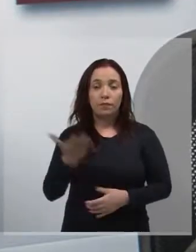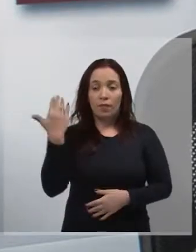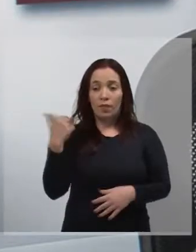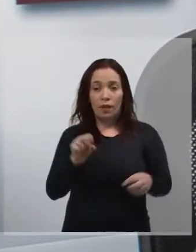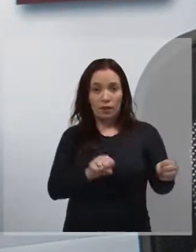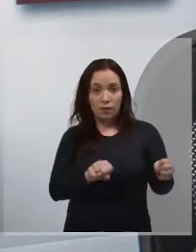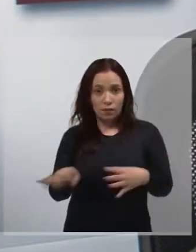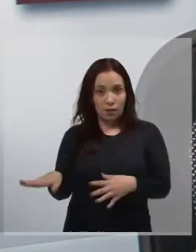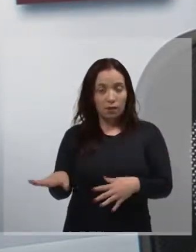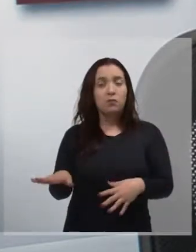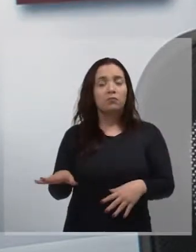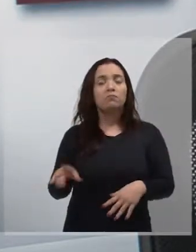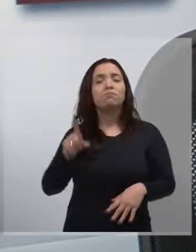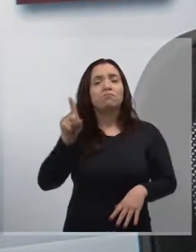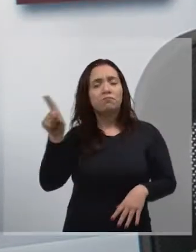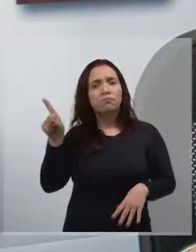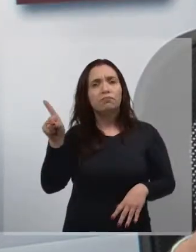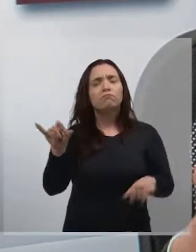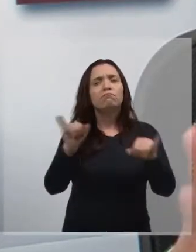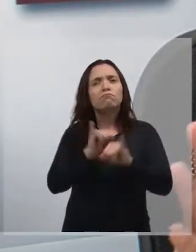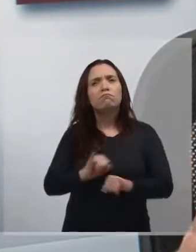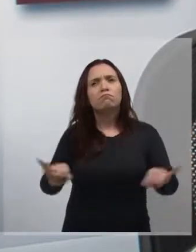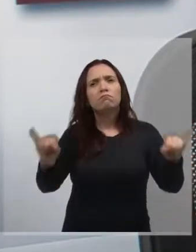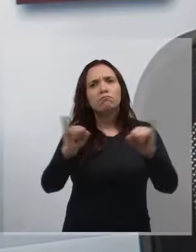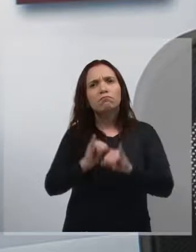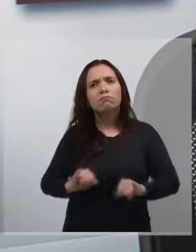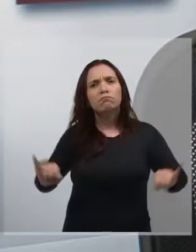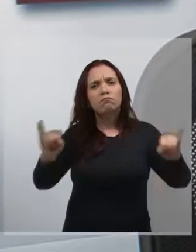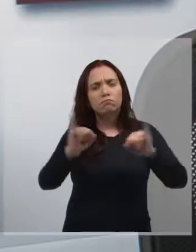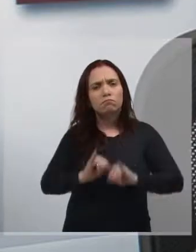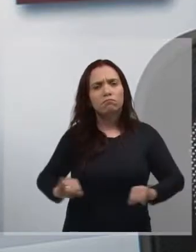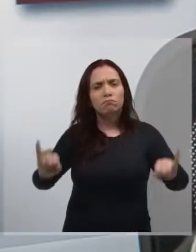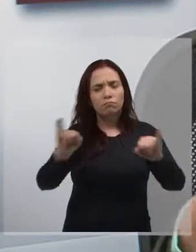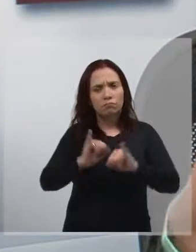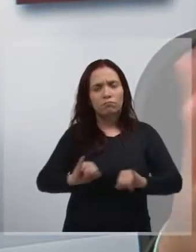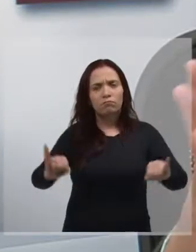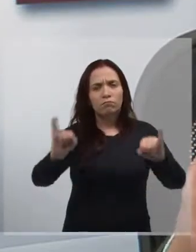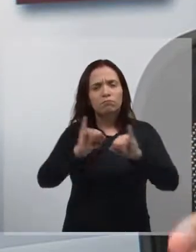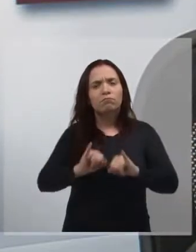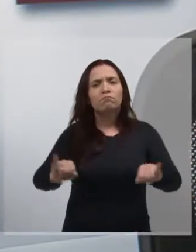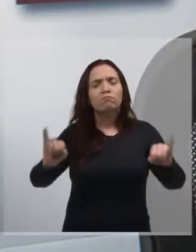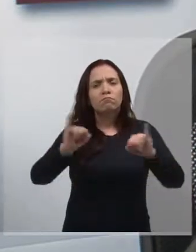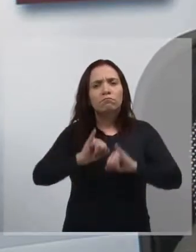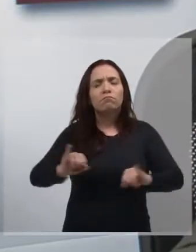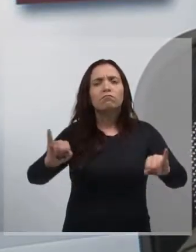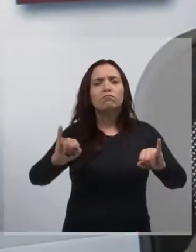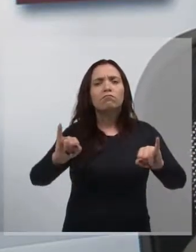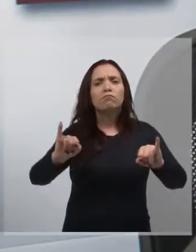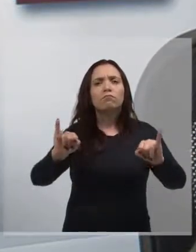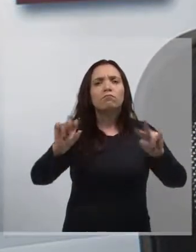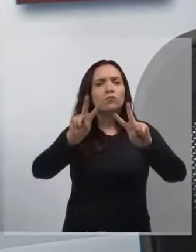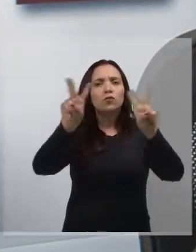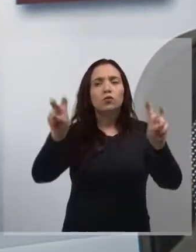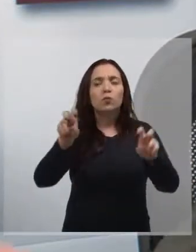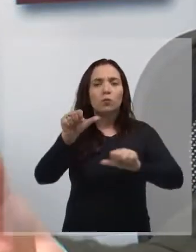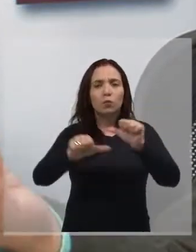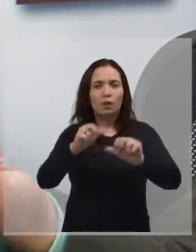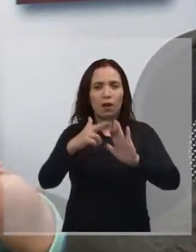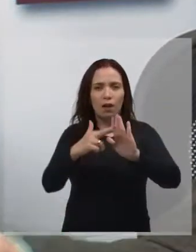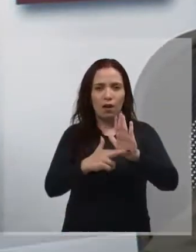que passou, ele conseguiu definir uma agenda proativa em relação à reforma da